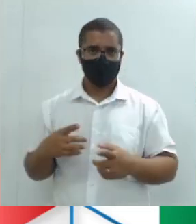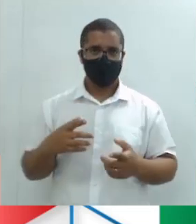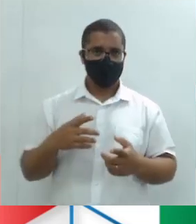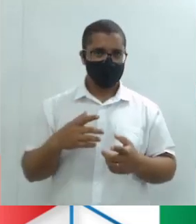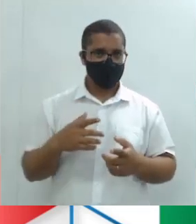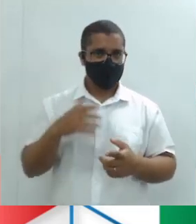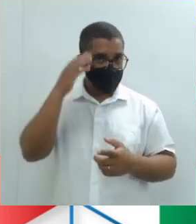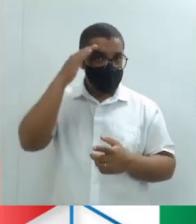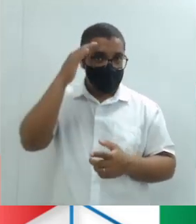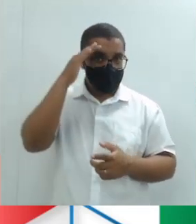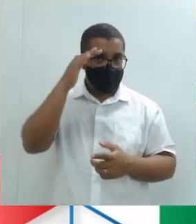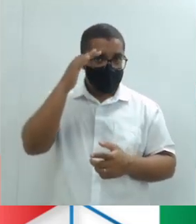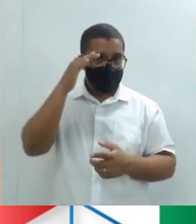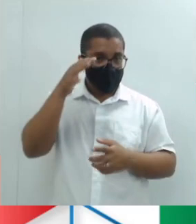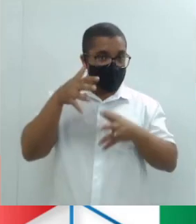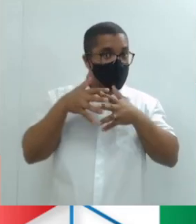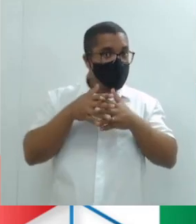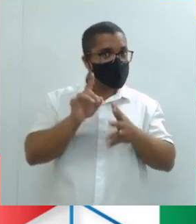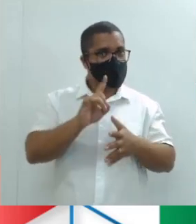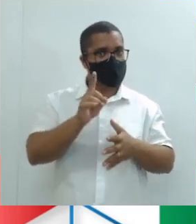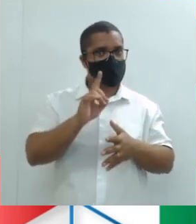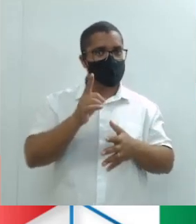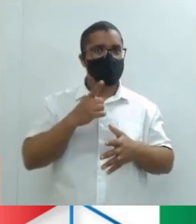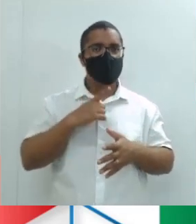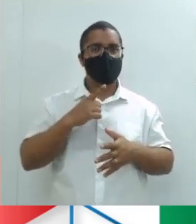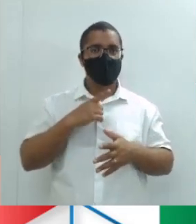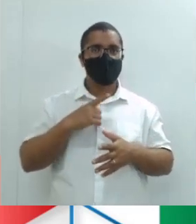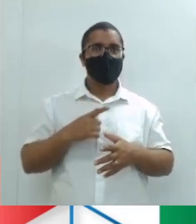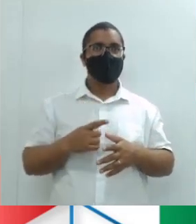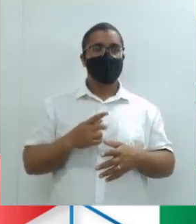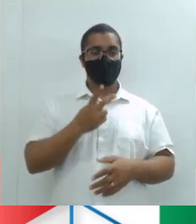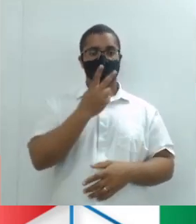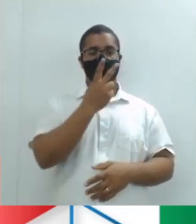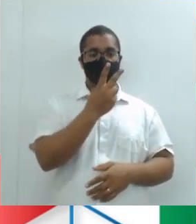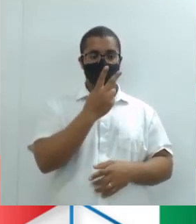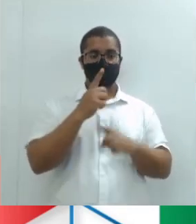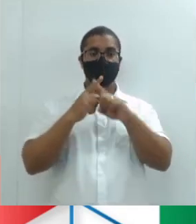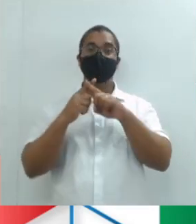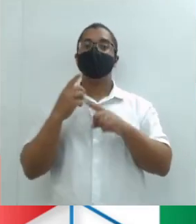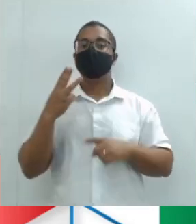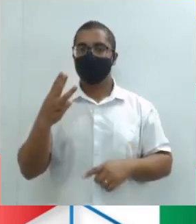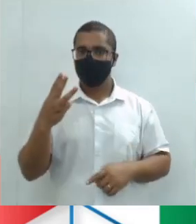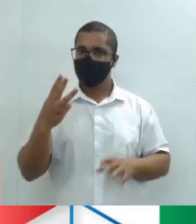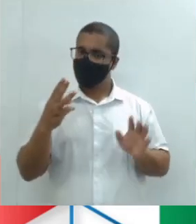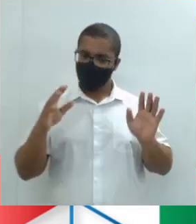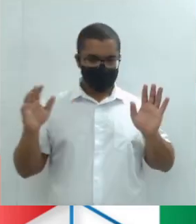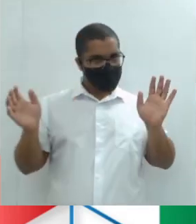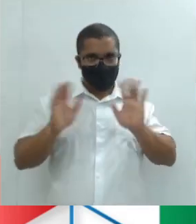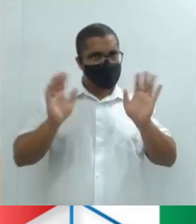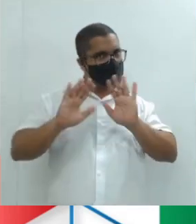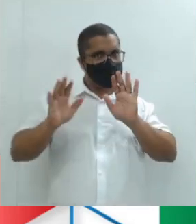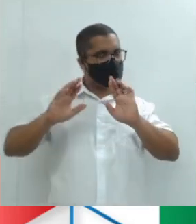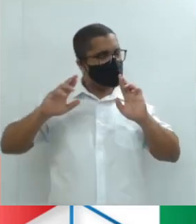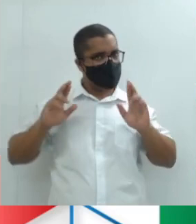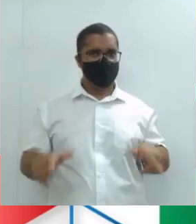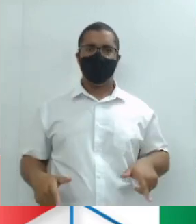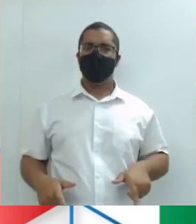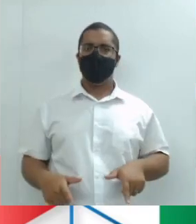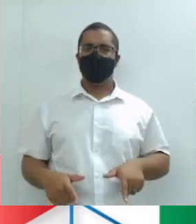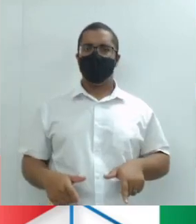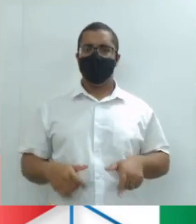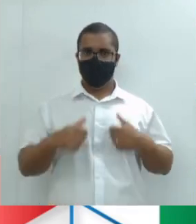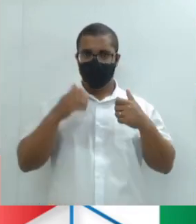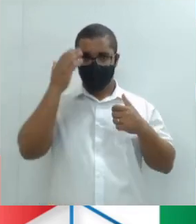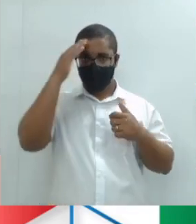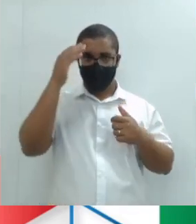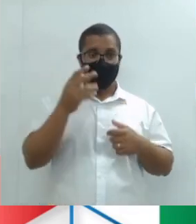mesmo. Não confunda fazer 2 vezes 3, isso é um absurdo, não está correto, tá?